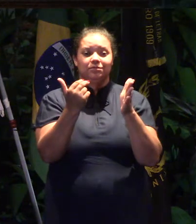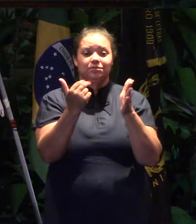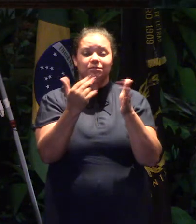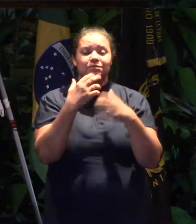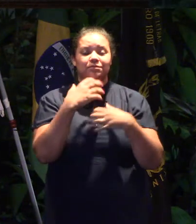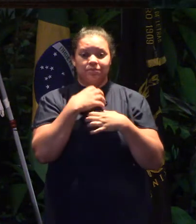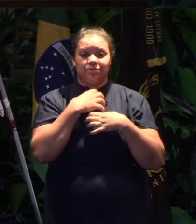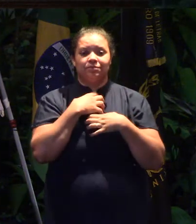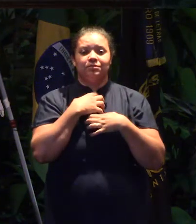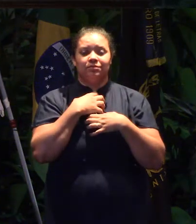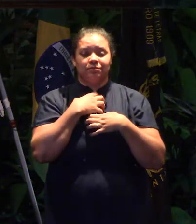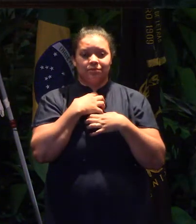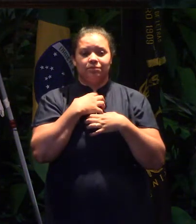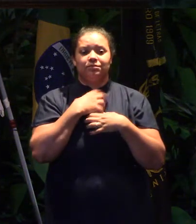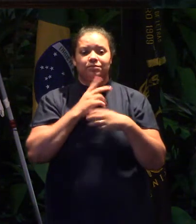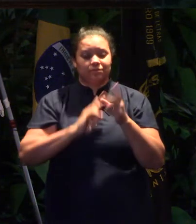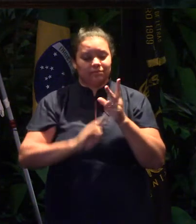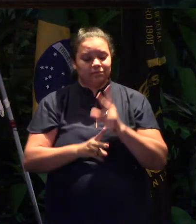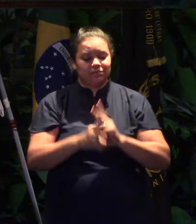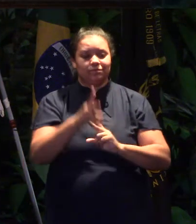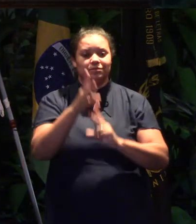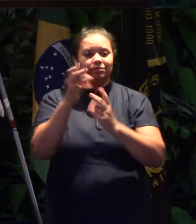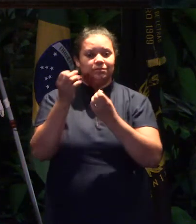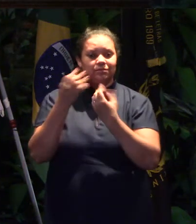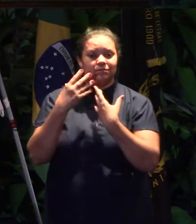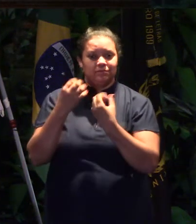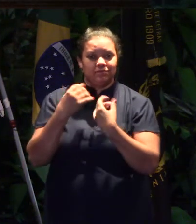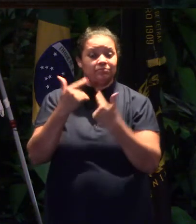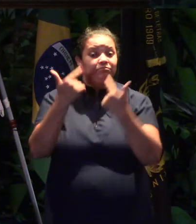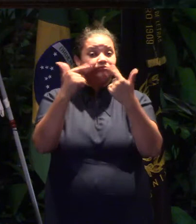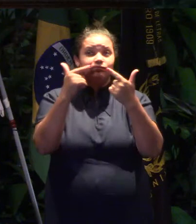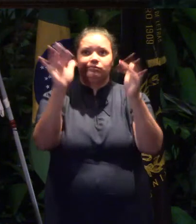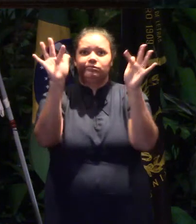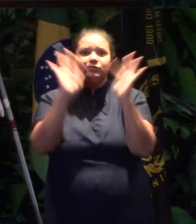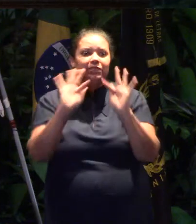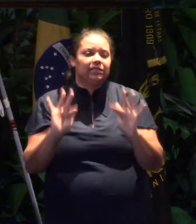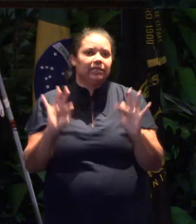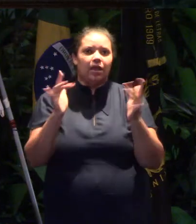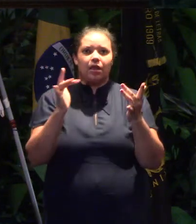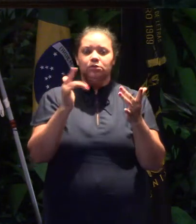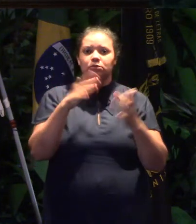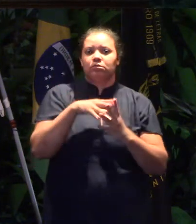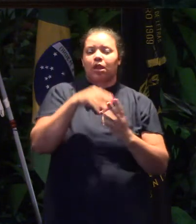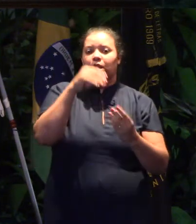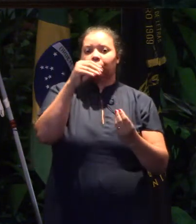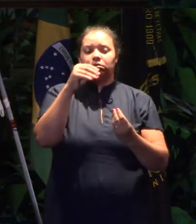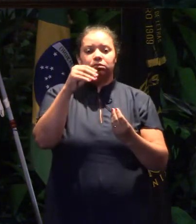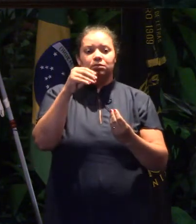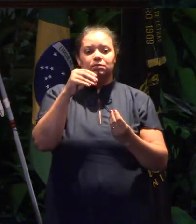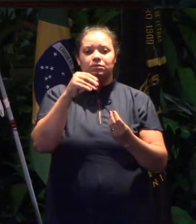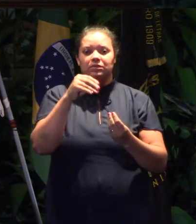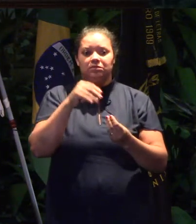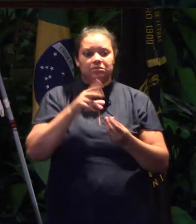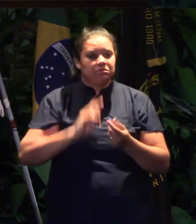Desde sempre, ela o ensinara que não há felicidade nem qualquer outro estado de alma que seja